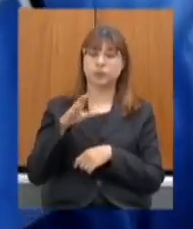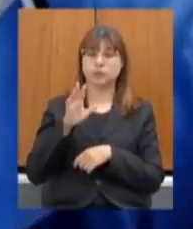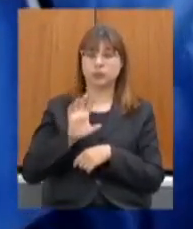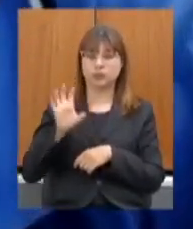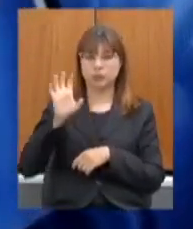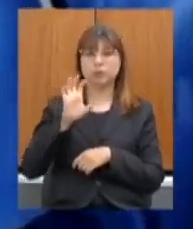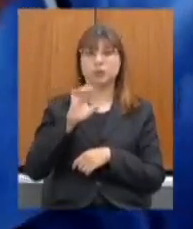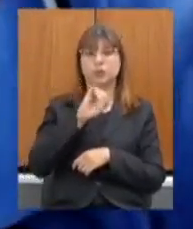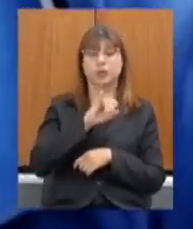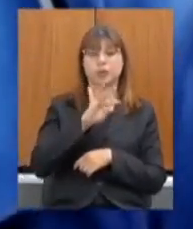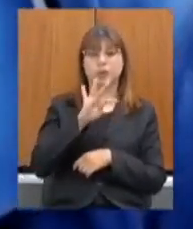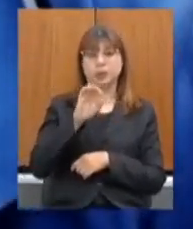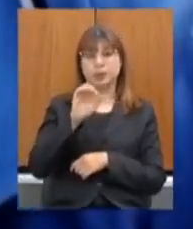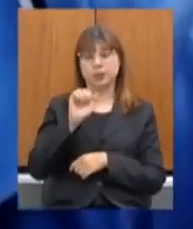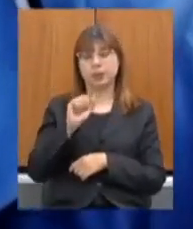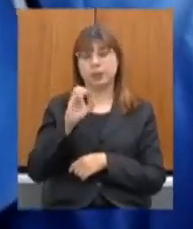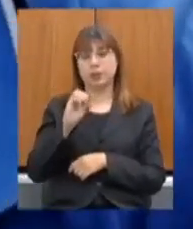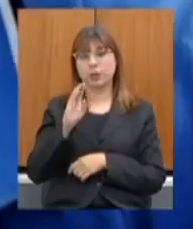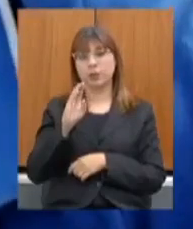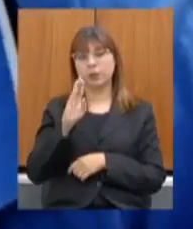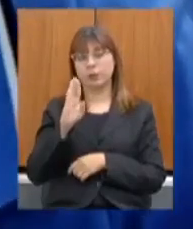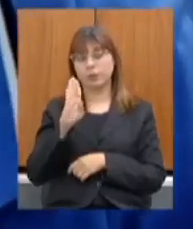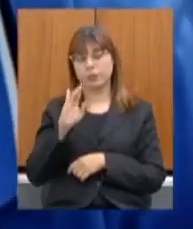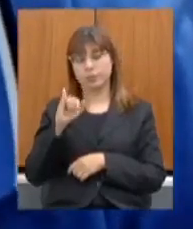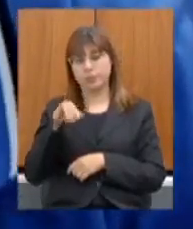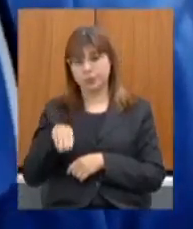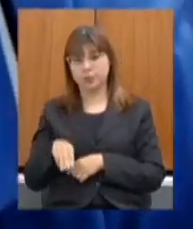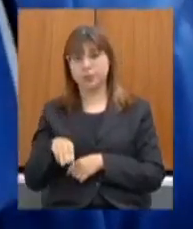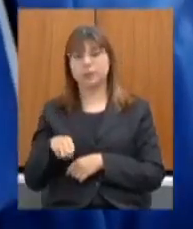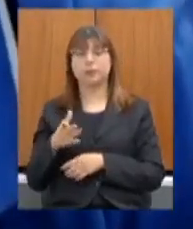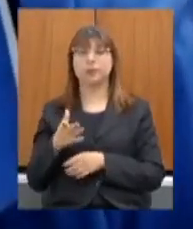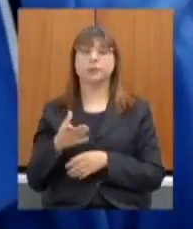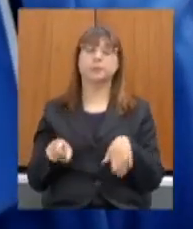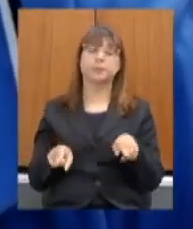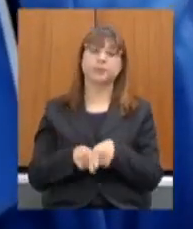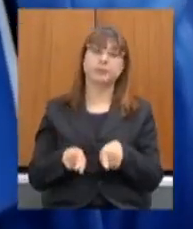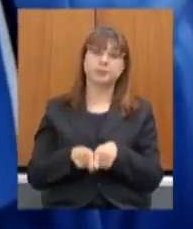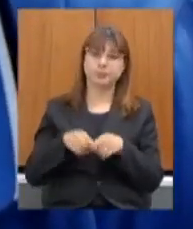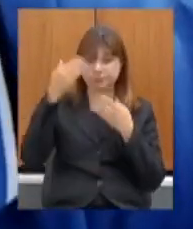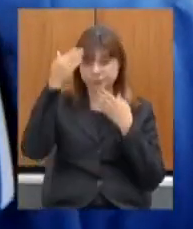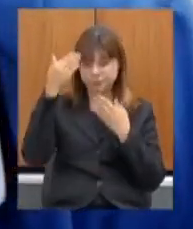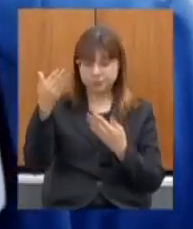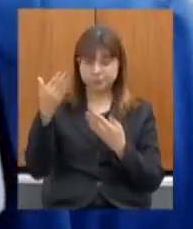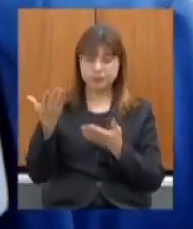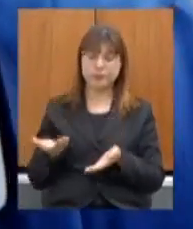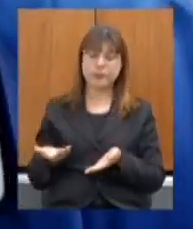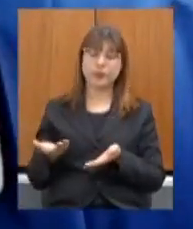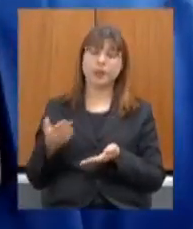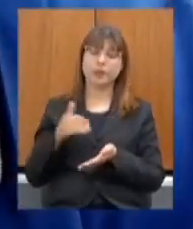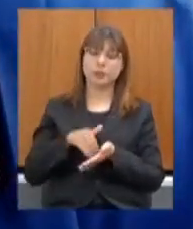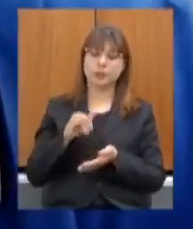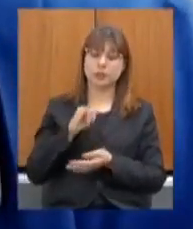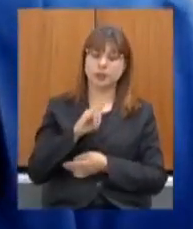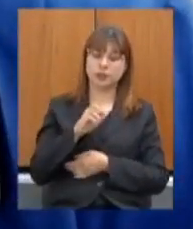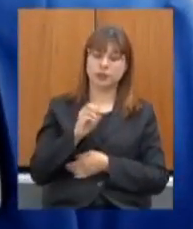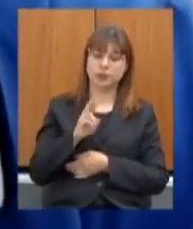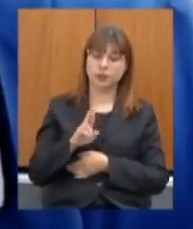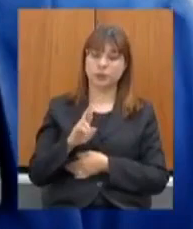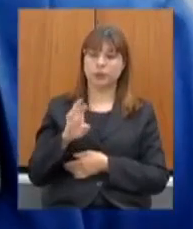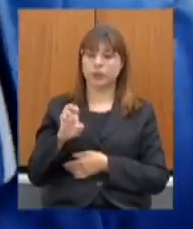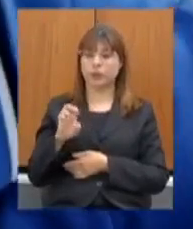obrigado, companheiro. E agradecer o nosso secretário Igorito pela brilhante explanação